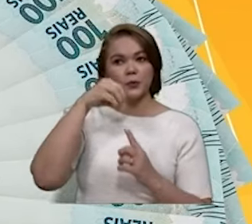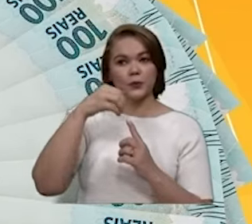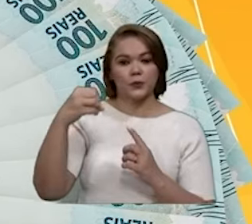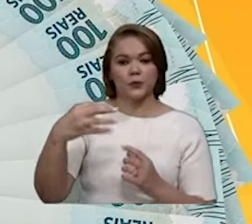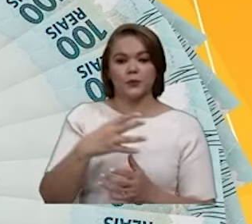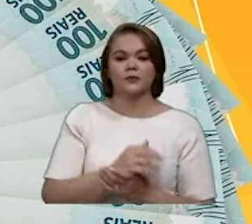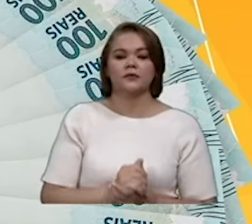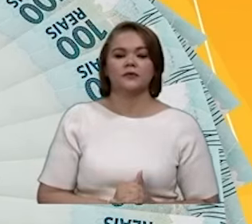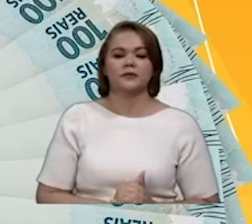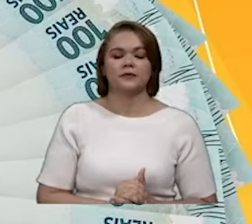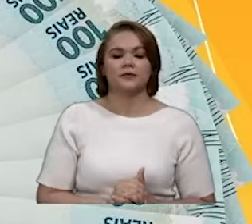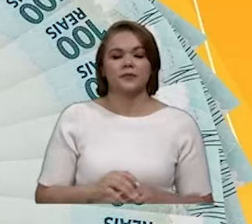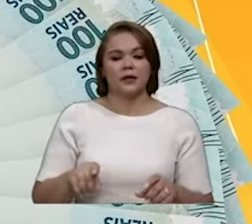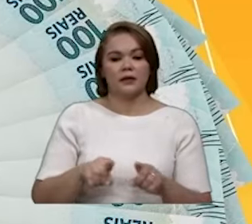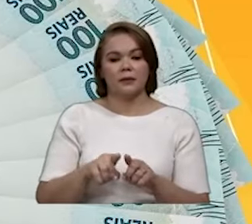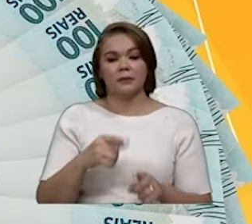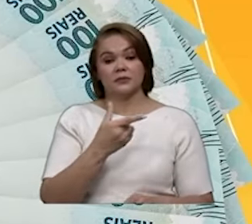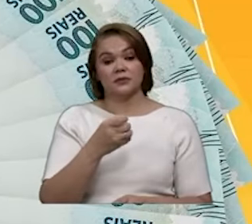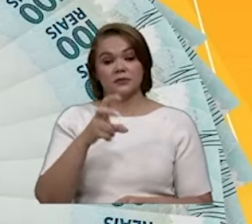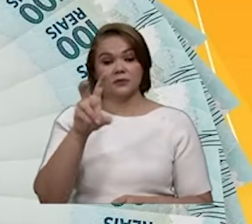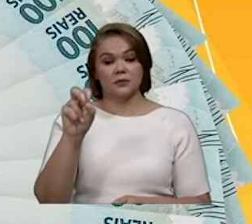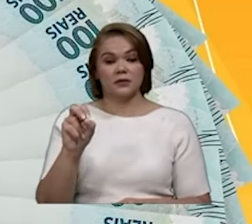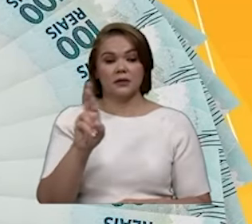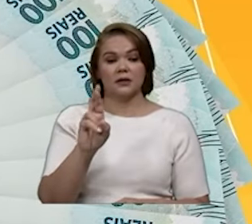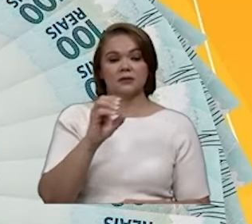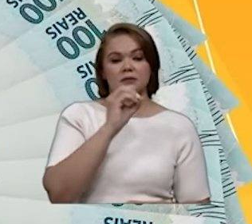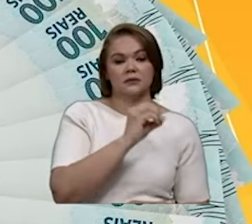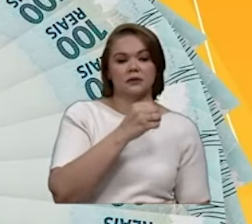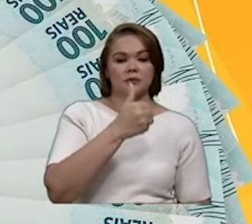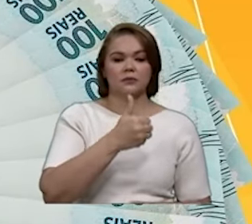parabéns! Temos aí mais 250 reais,